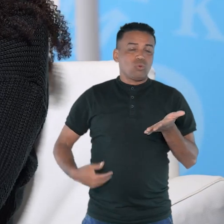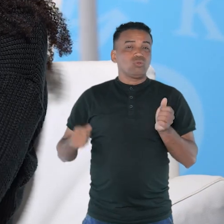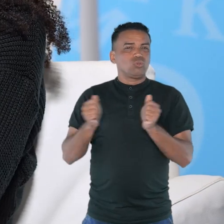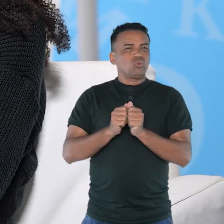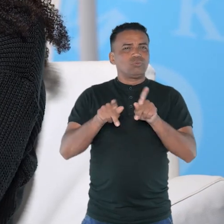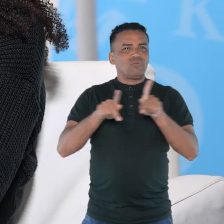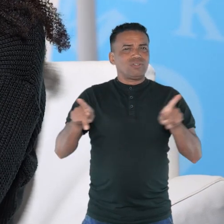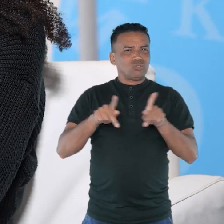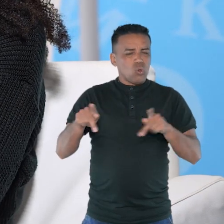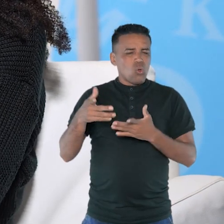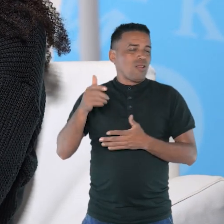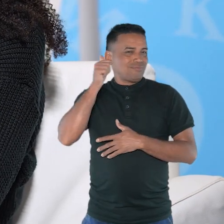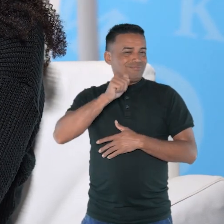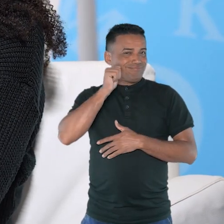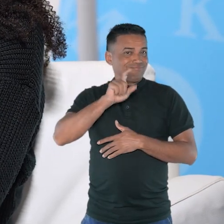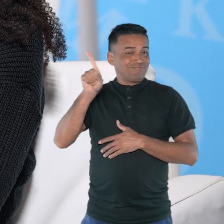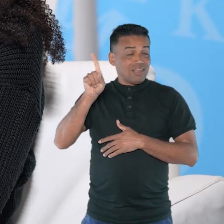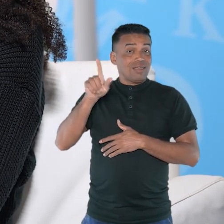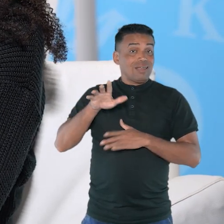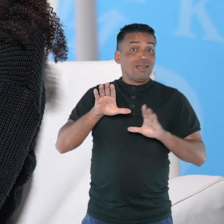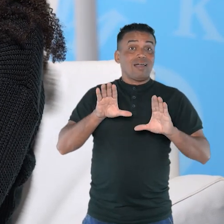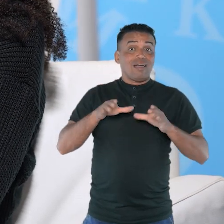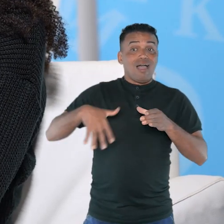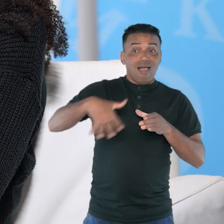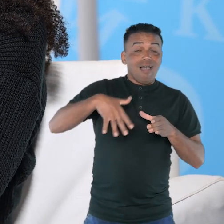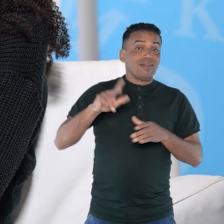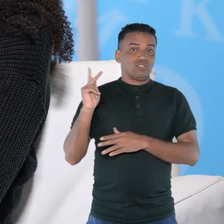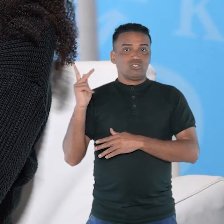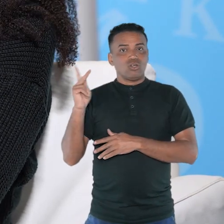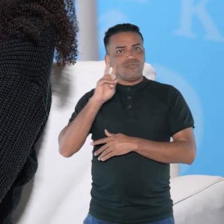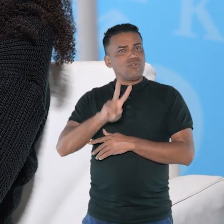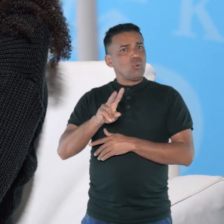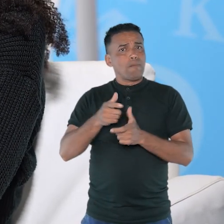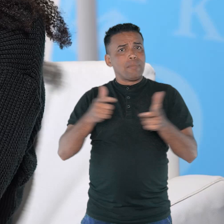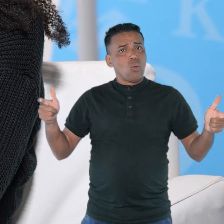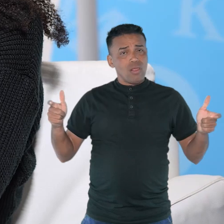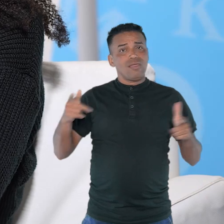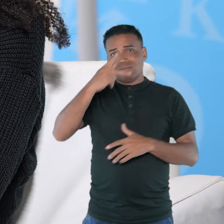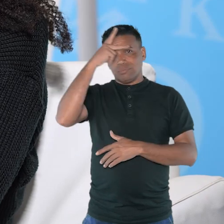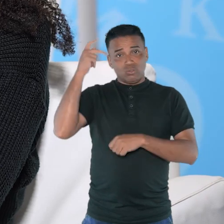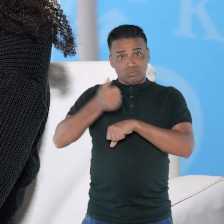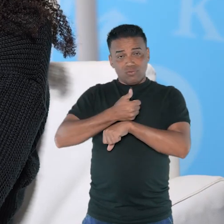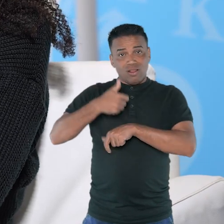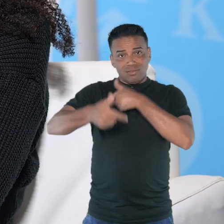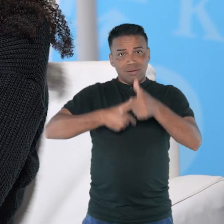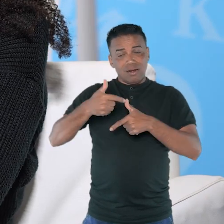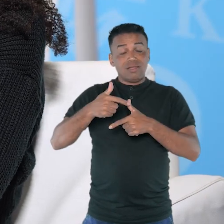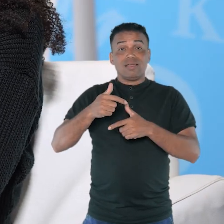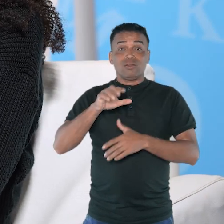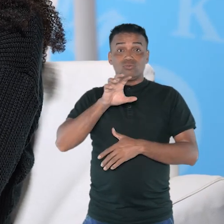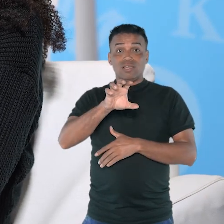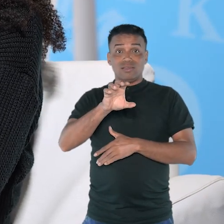Pinto, lá da UNB, que é do Departamento de História, e a gente viu que não, que, na verdade, a maioria dos trabalhadores que foram construir Brasília eram do